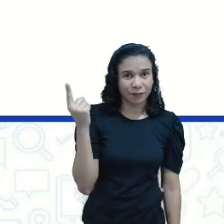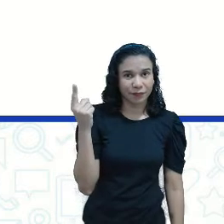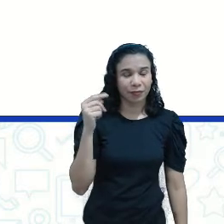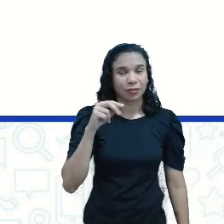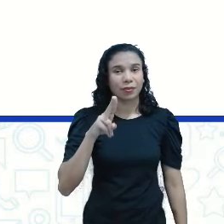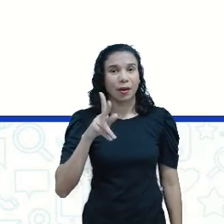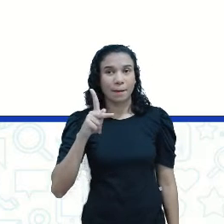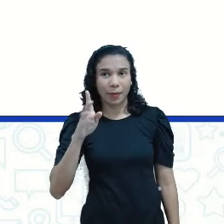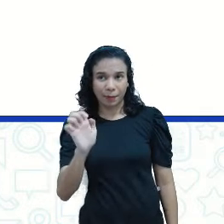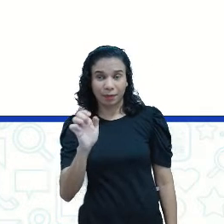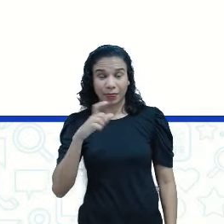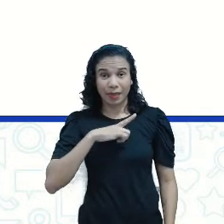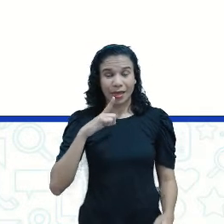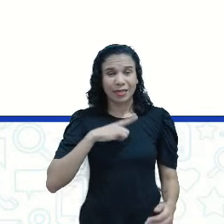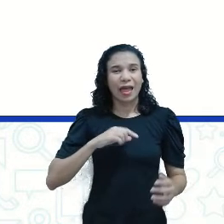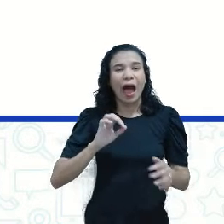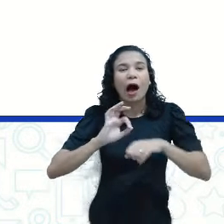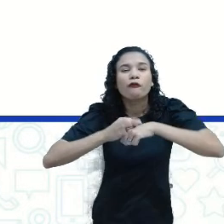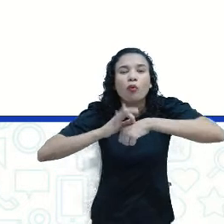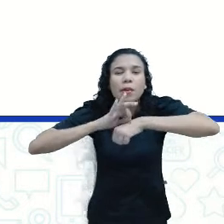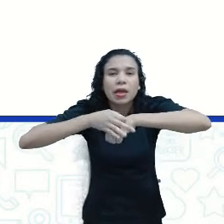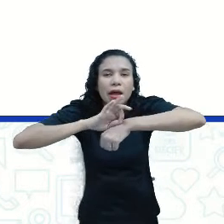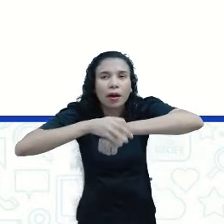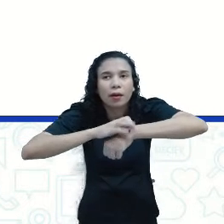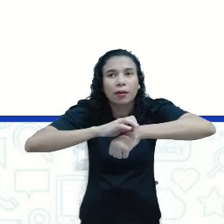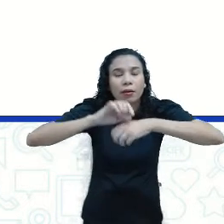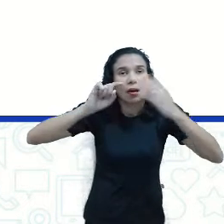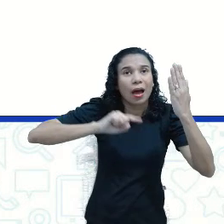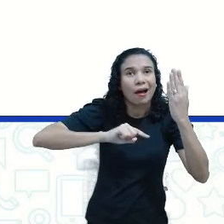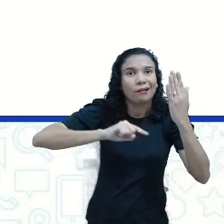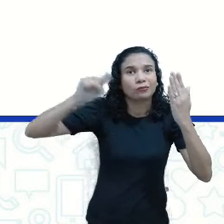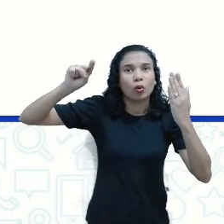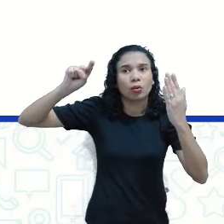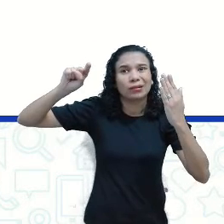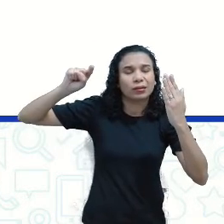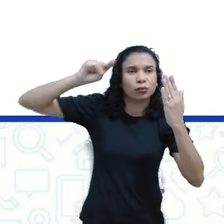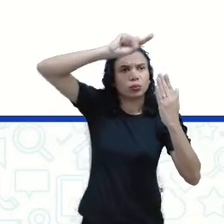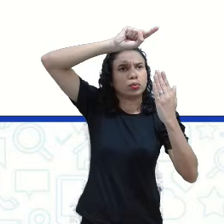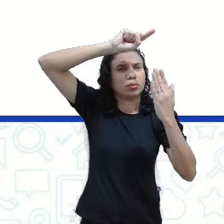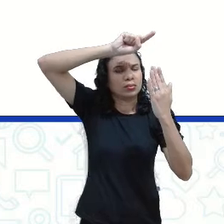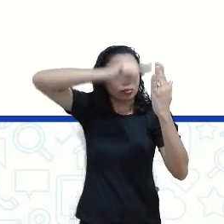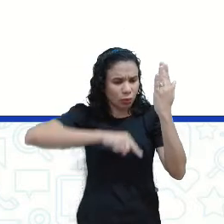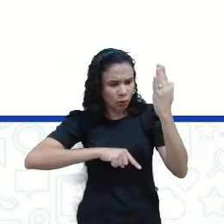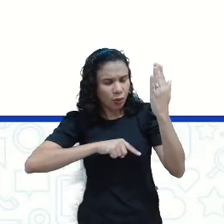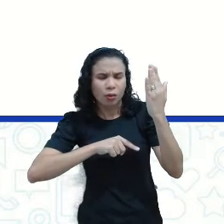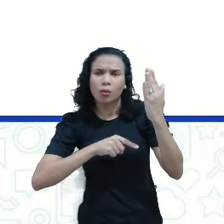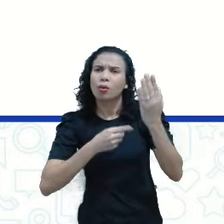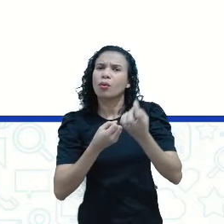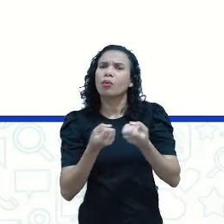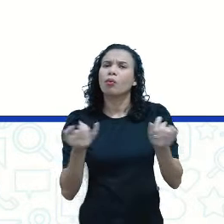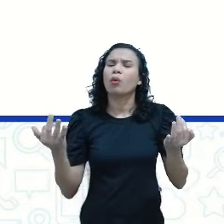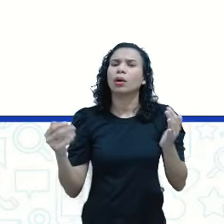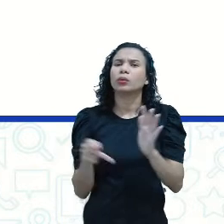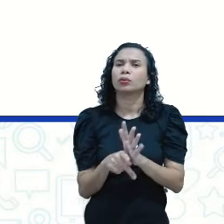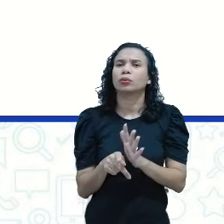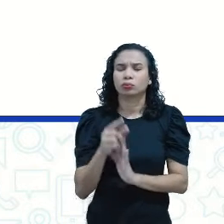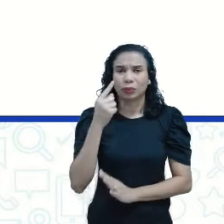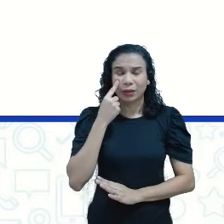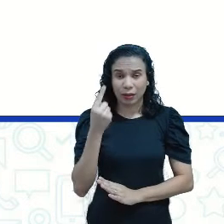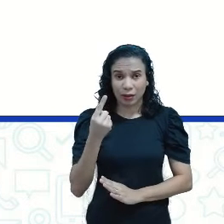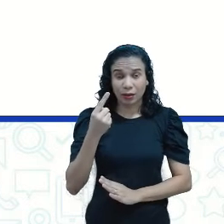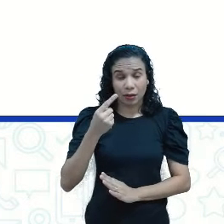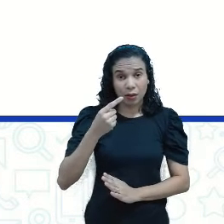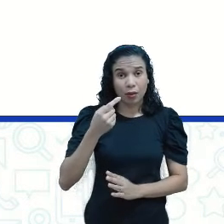da UPE. Então tem a formiguinha lá, ó, andou 18 centímetros, depois andou mais 24, aí eu quero saber, desse ponto até o